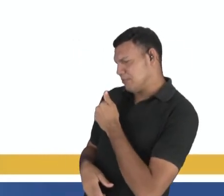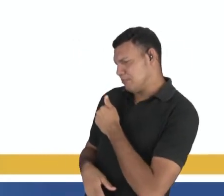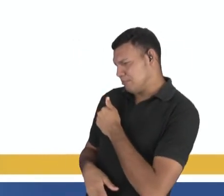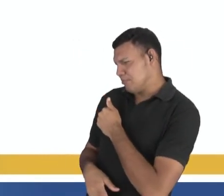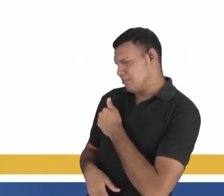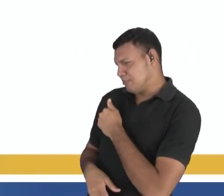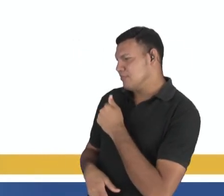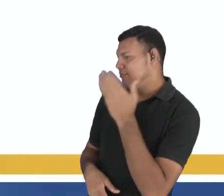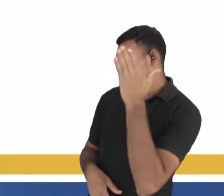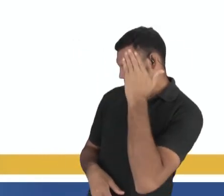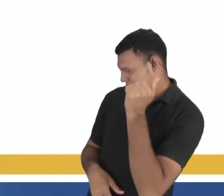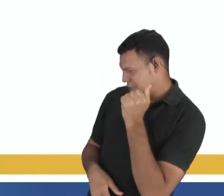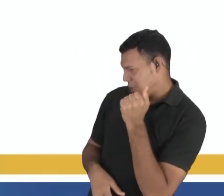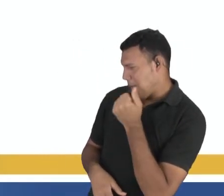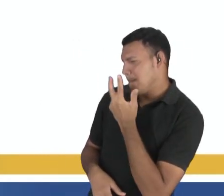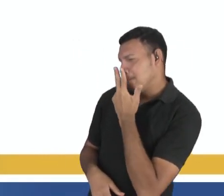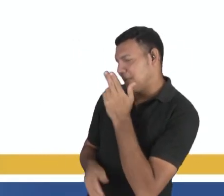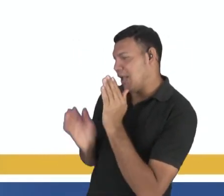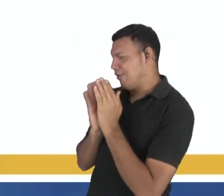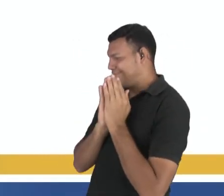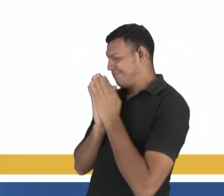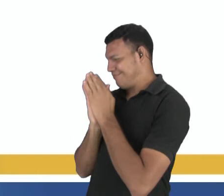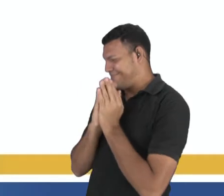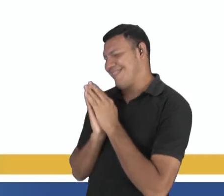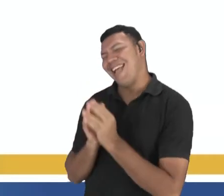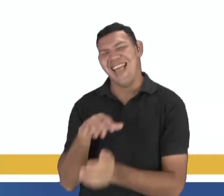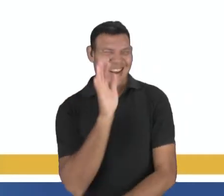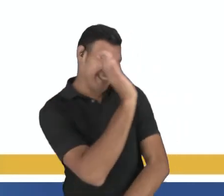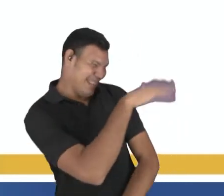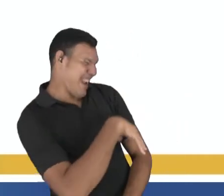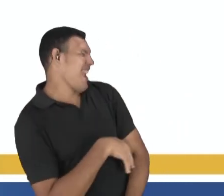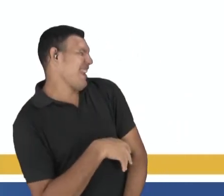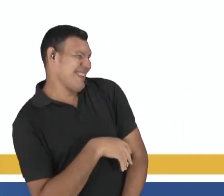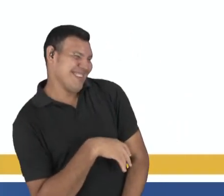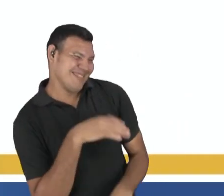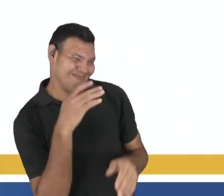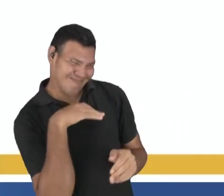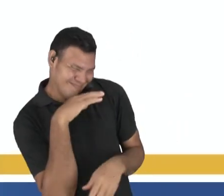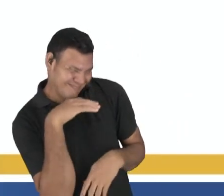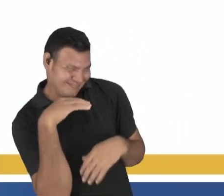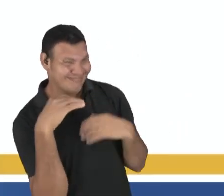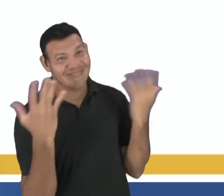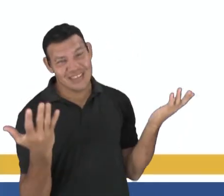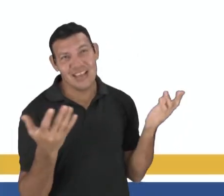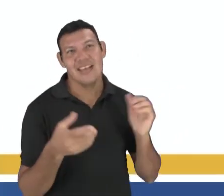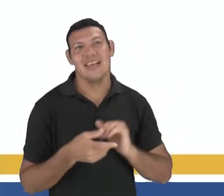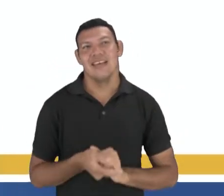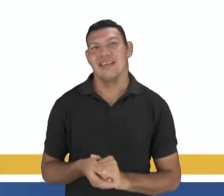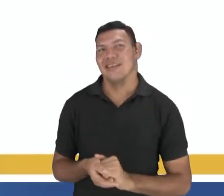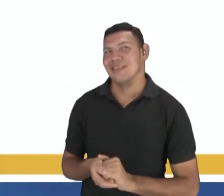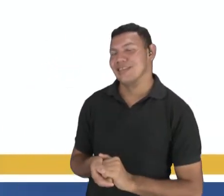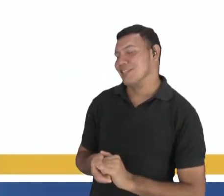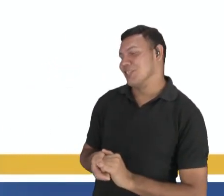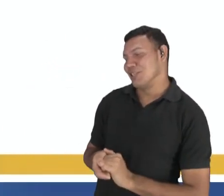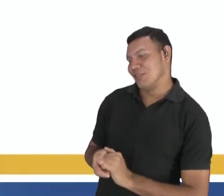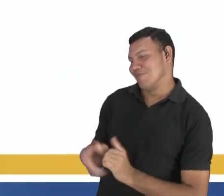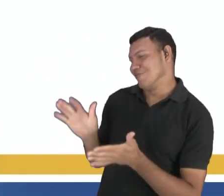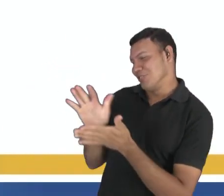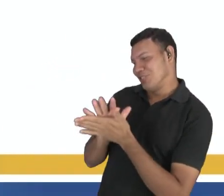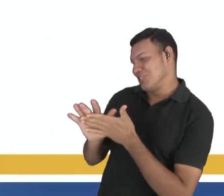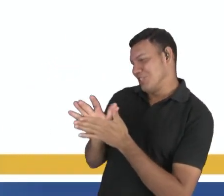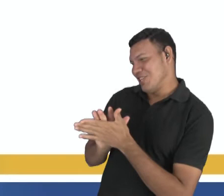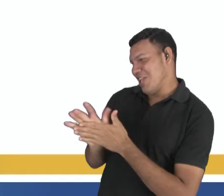bonita, sabia? Parece até uma boneca. Ah, que isso? Obrigado. De